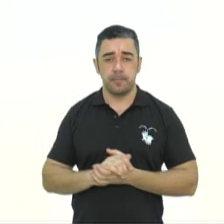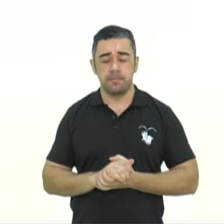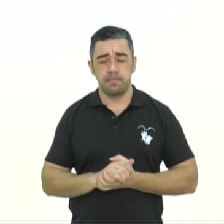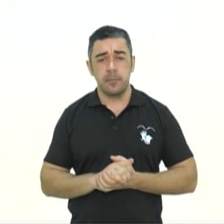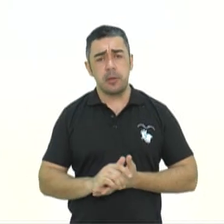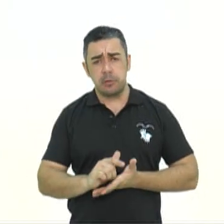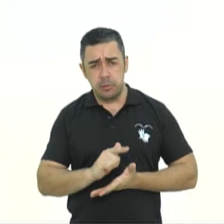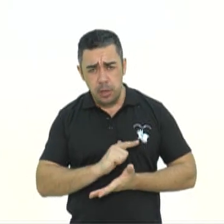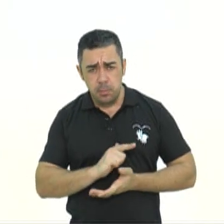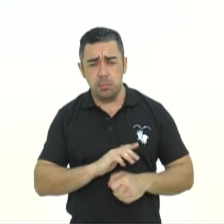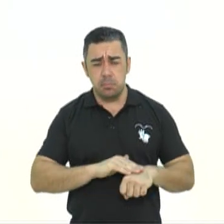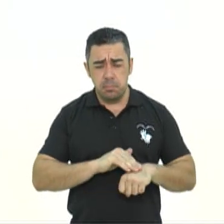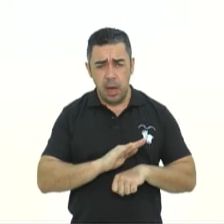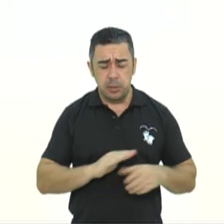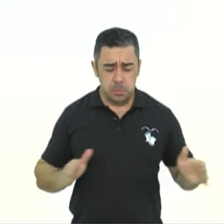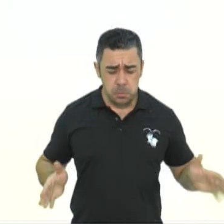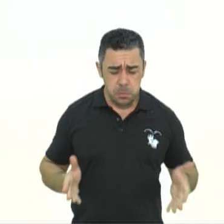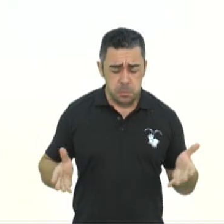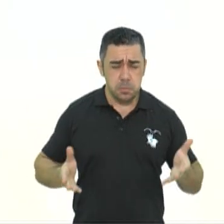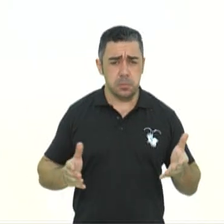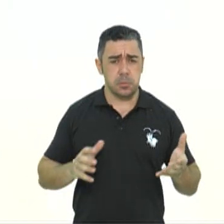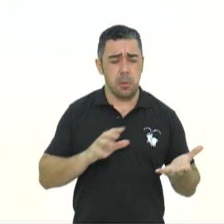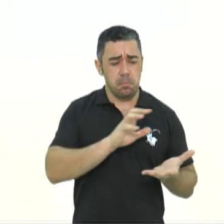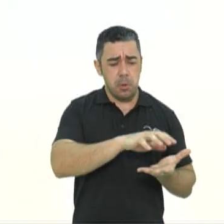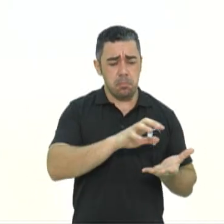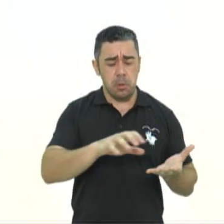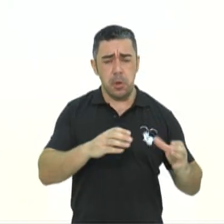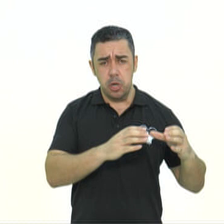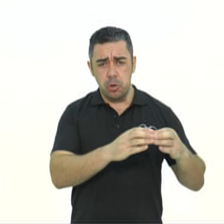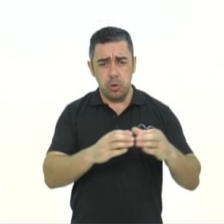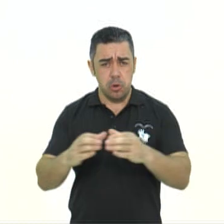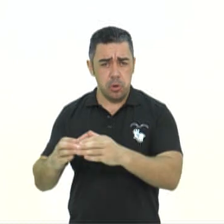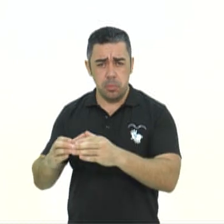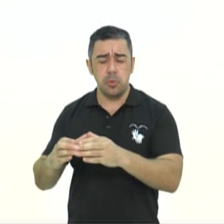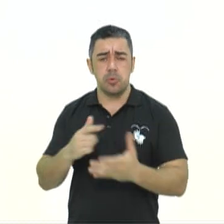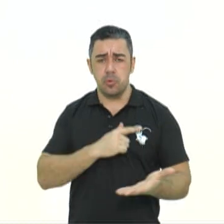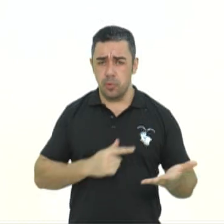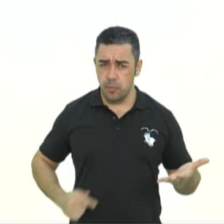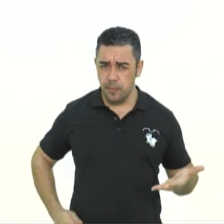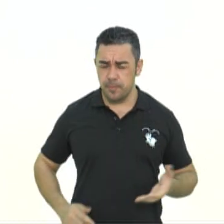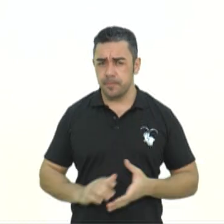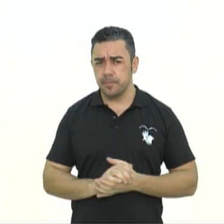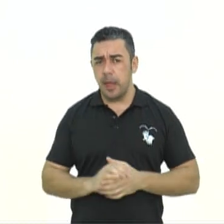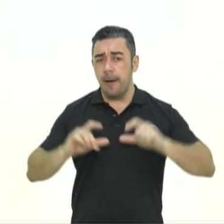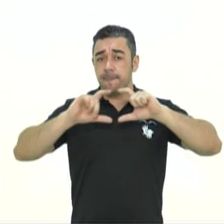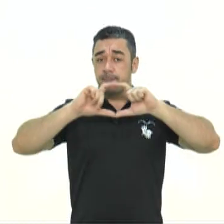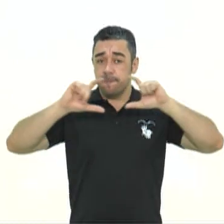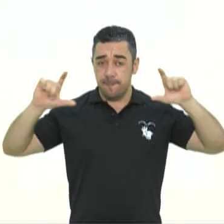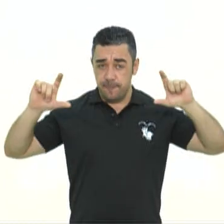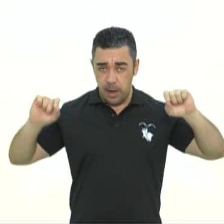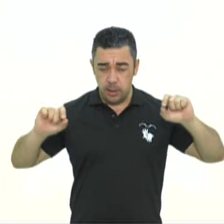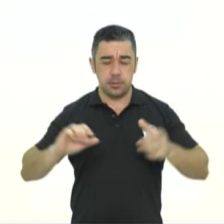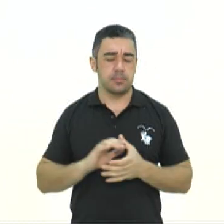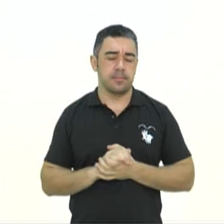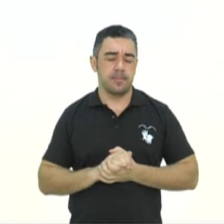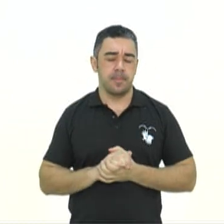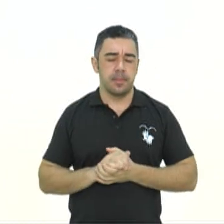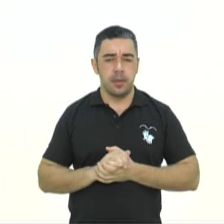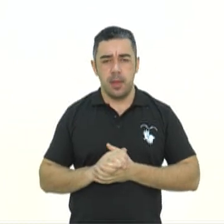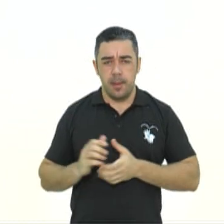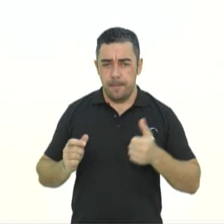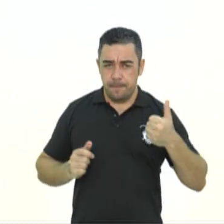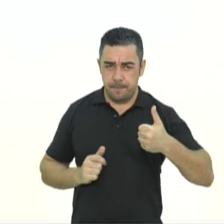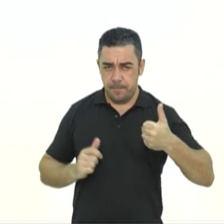a cooperação entre os órgãos governamentais. Na frase acima, o emprego da primeira